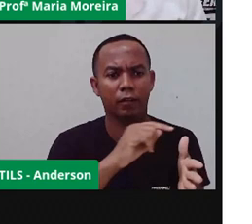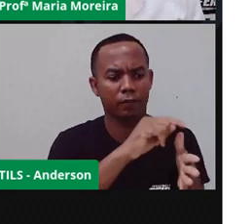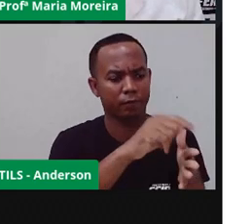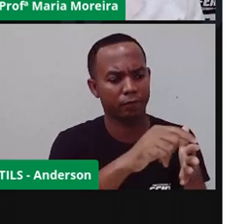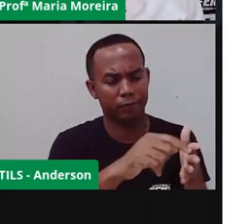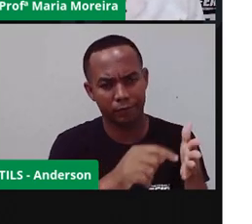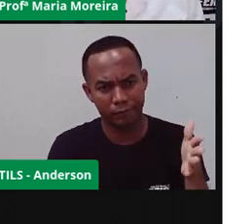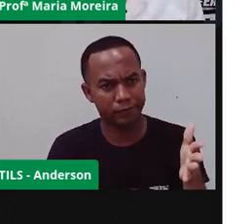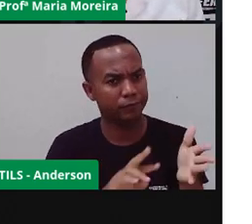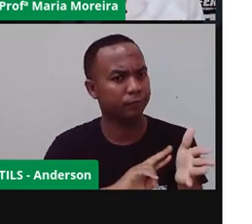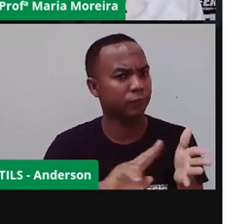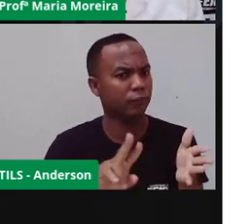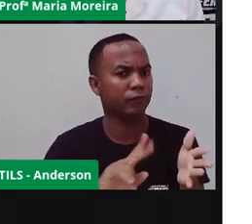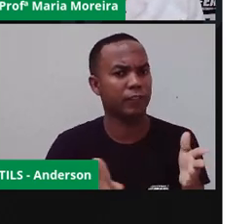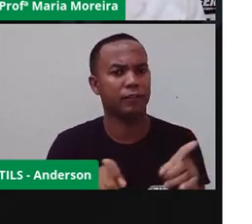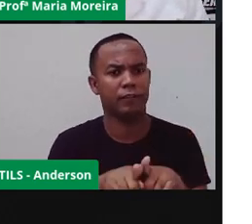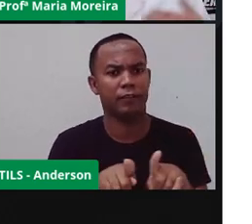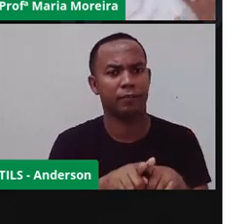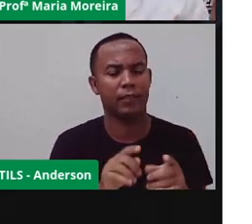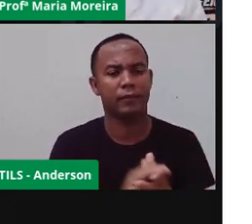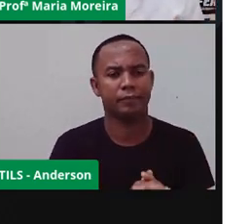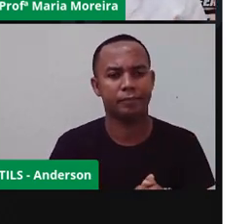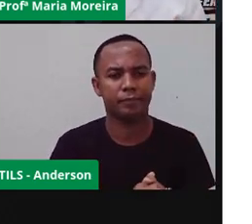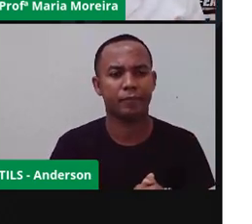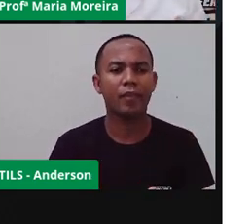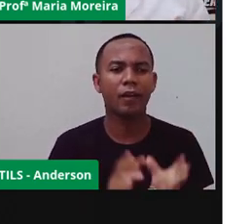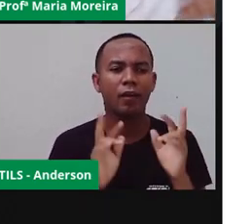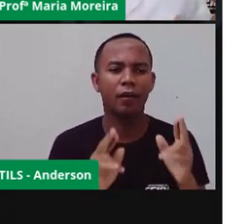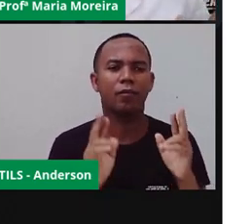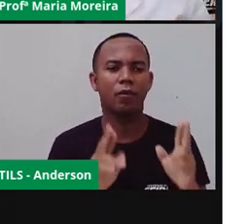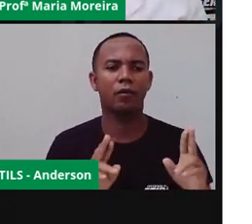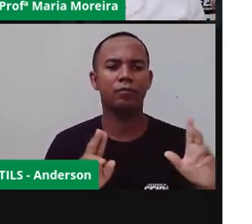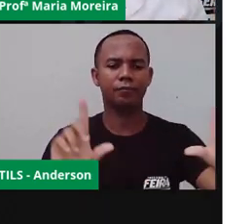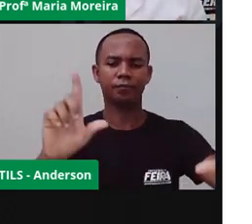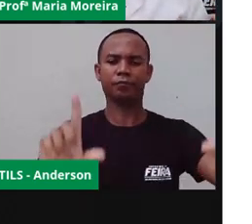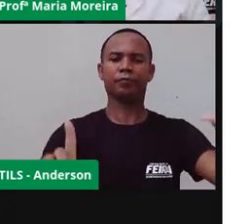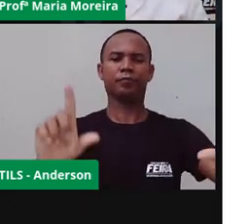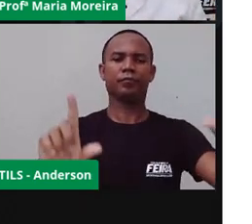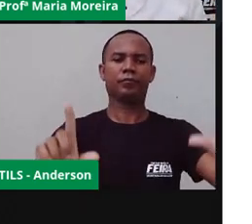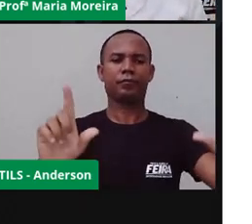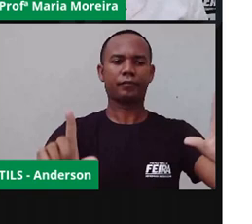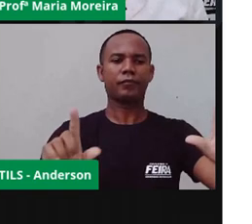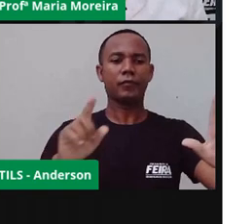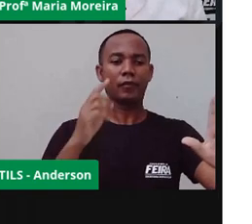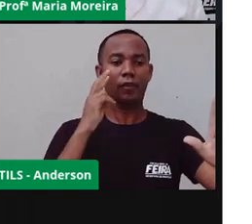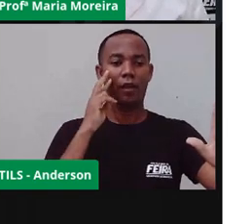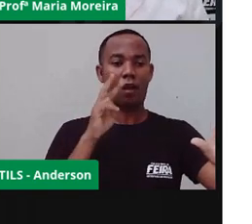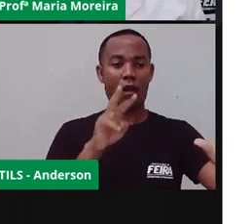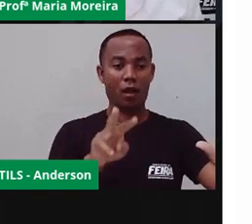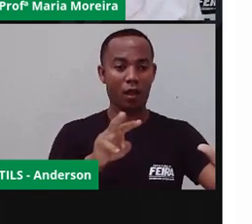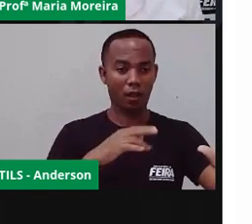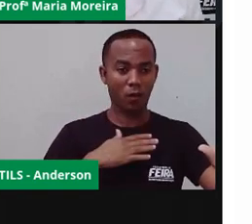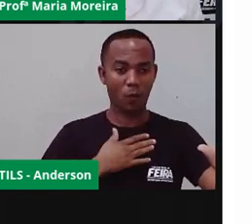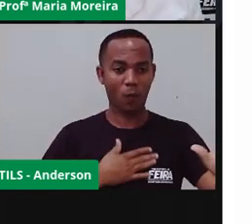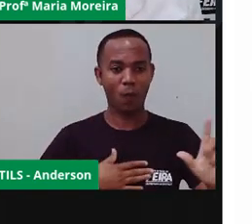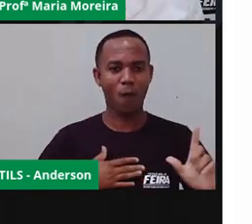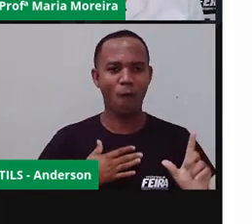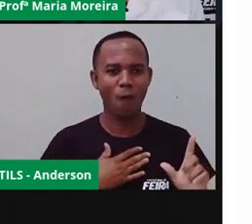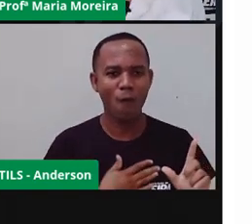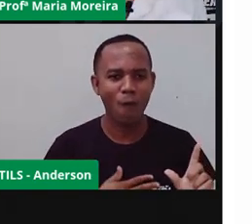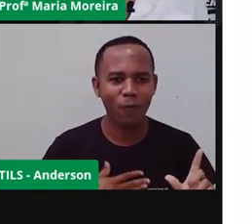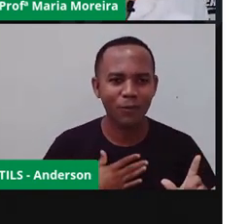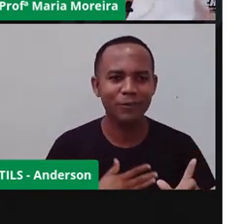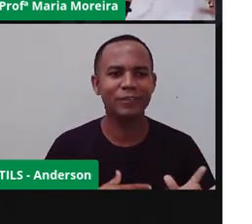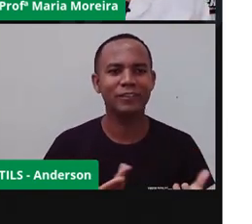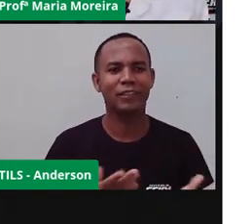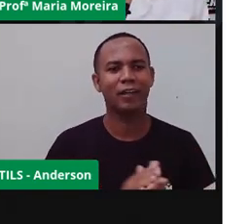É como um filme. O filme ele sai, algumas pessoas gostam e outras não. E aí,